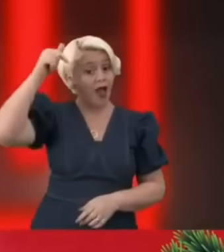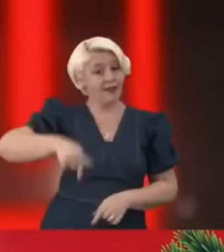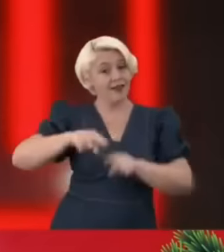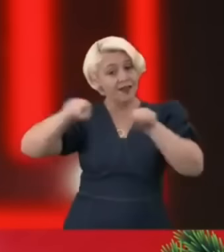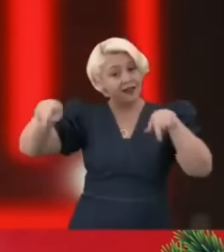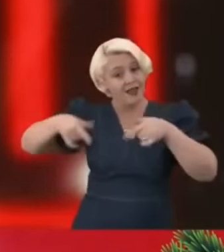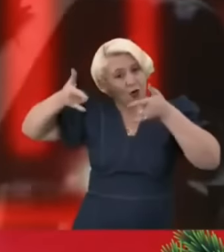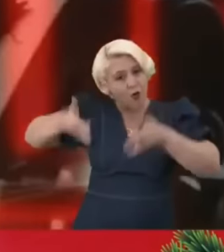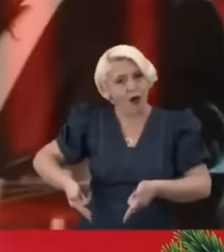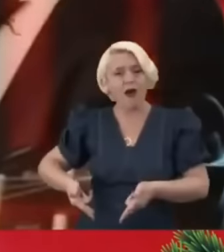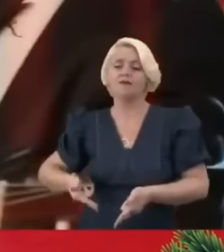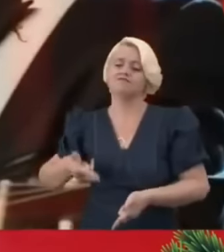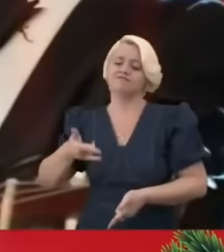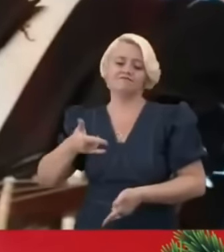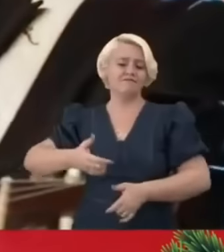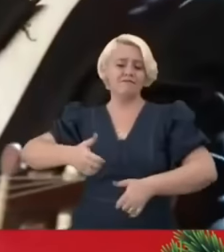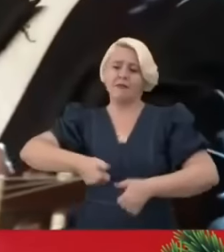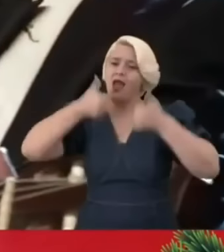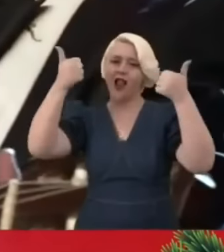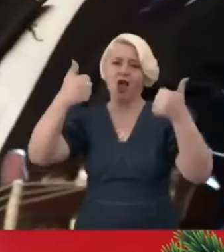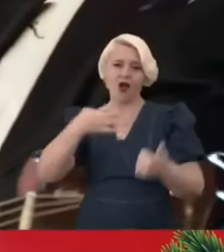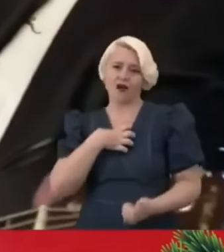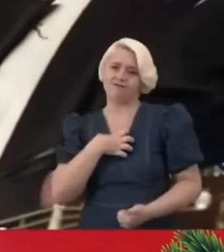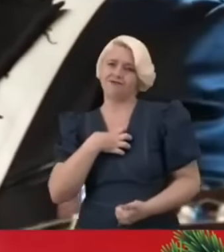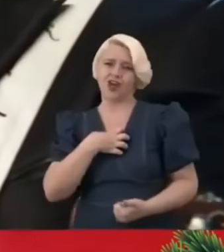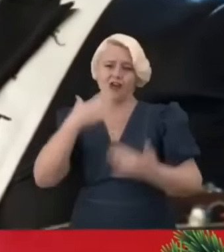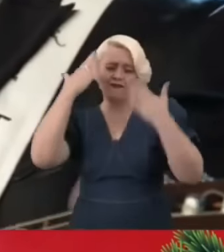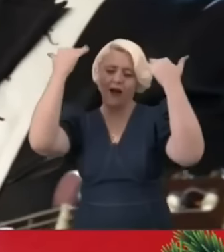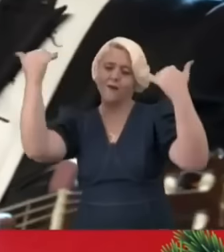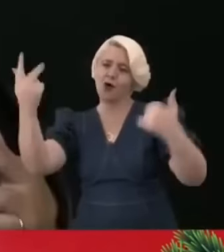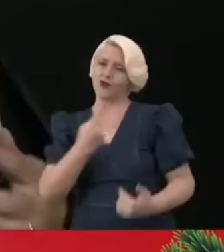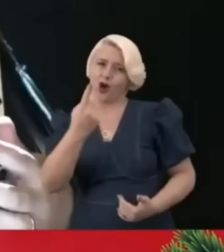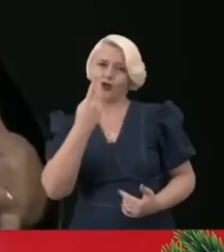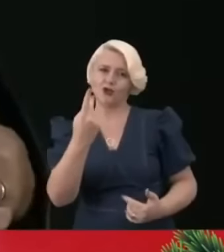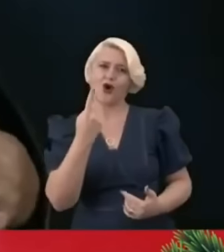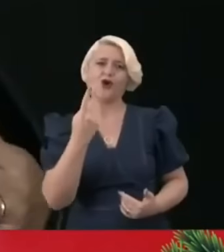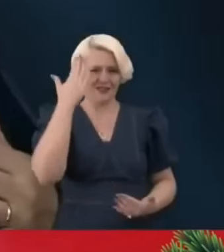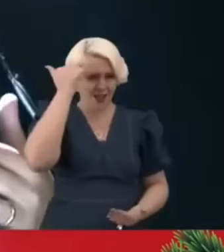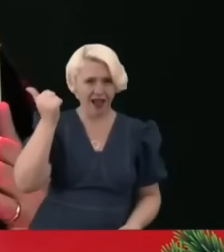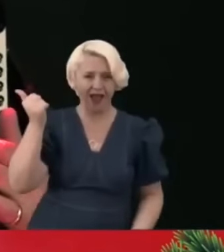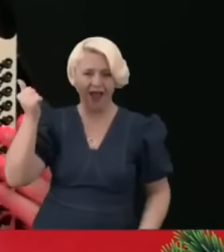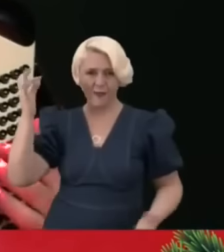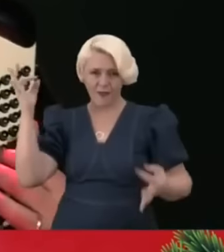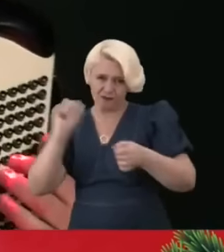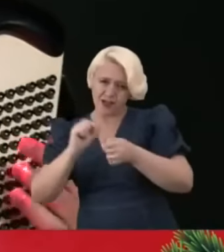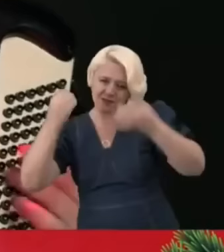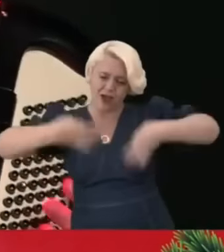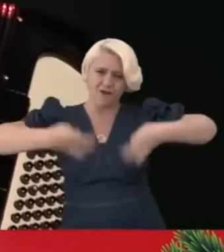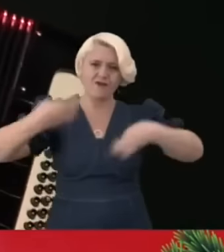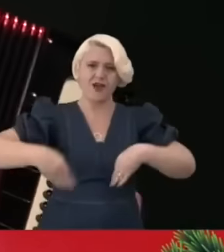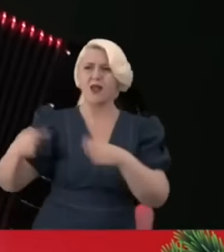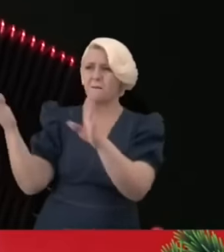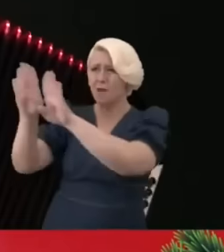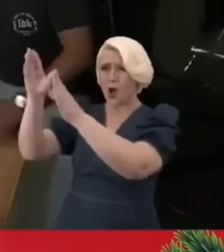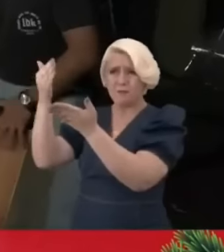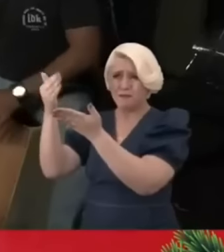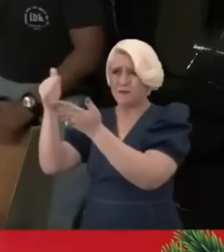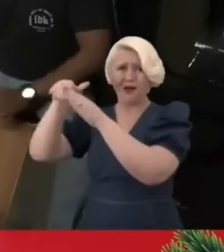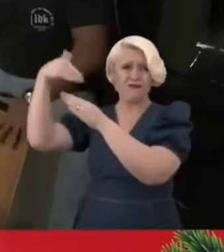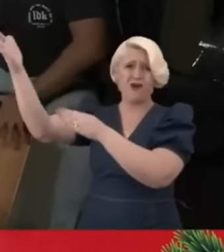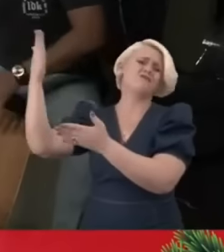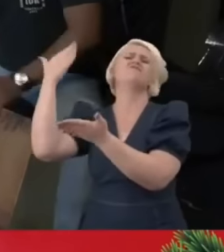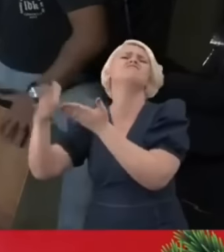é que aqui na cama sua melhor versão tá deitada comigo. Da porta pra fora, pouco importa